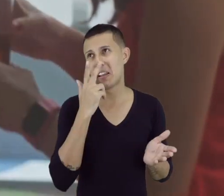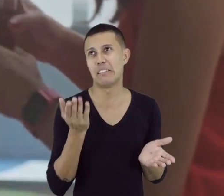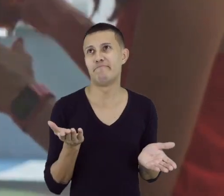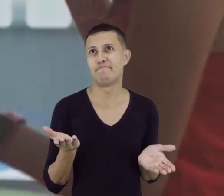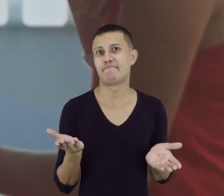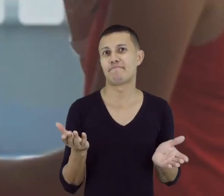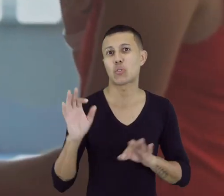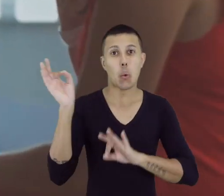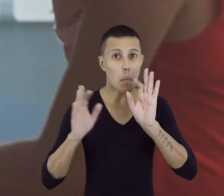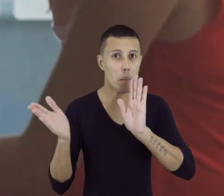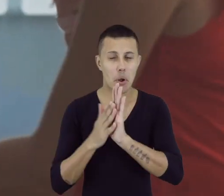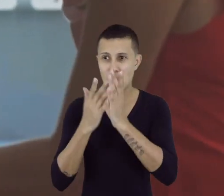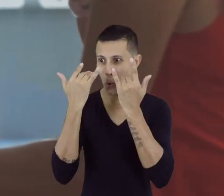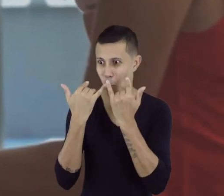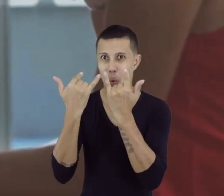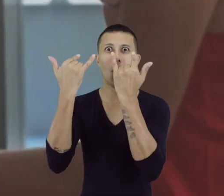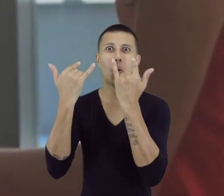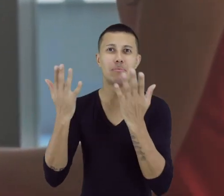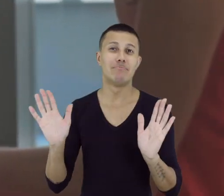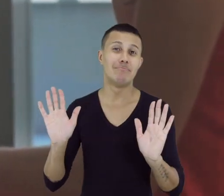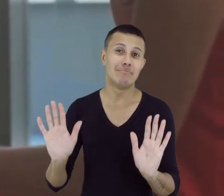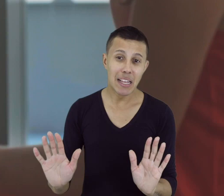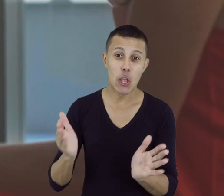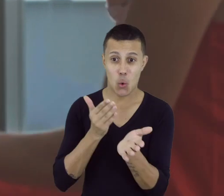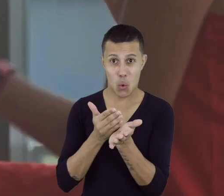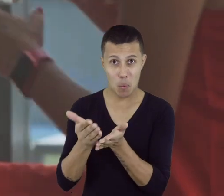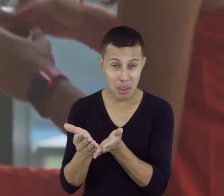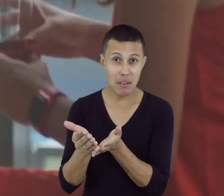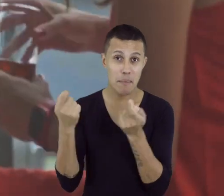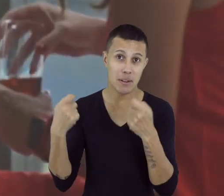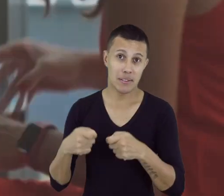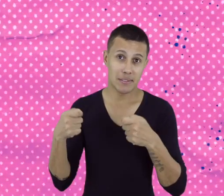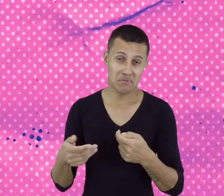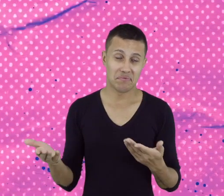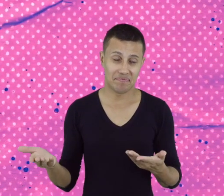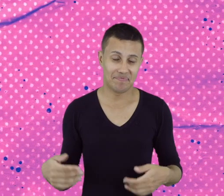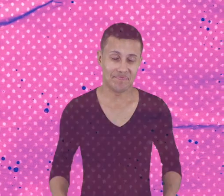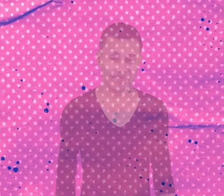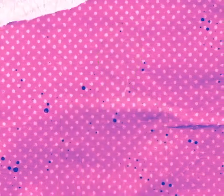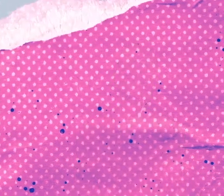talvez o projeto mais sedutor, mas eu ia ter começado de algum jeito.